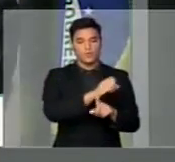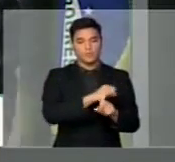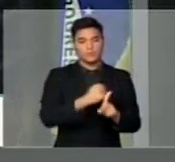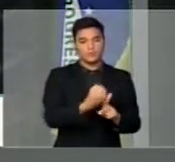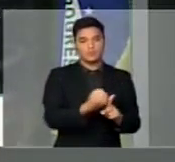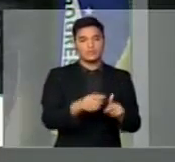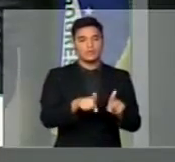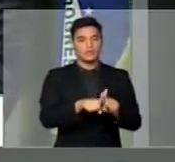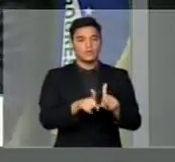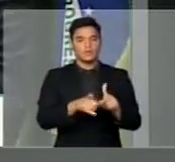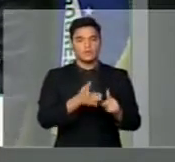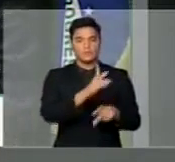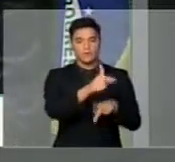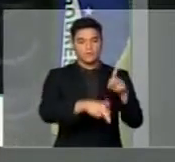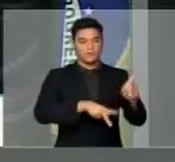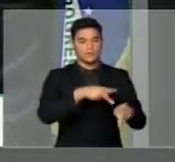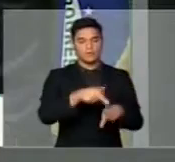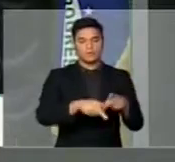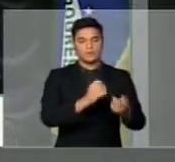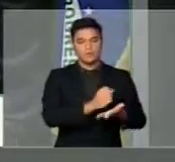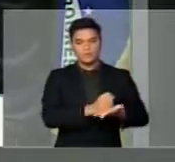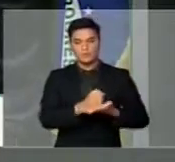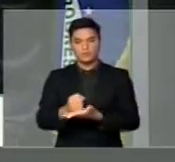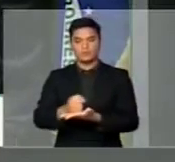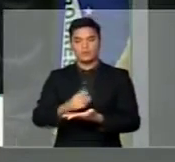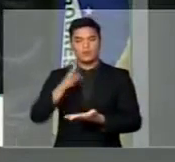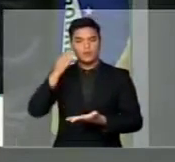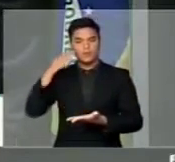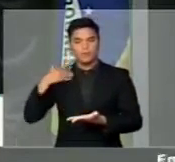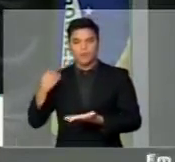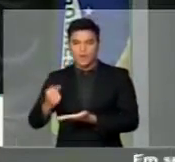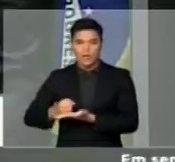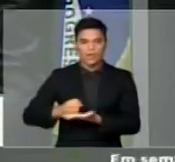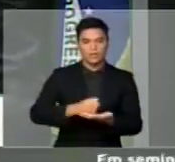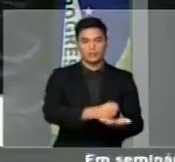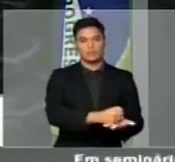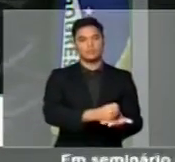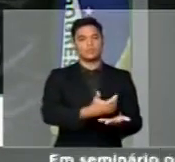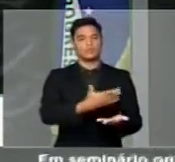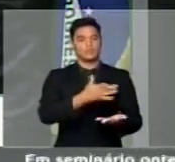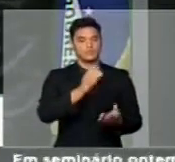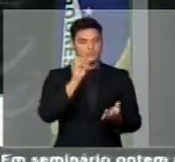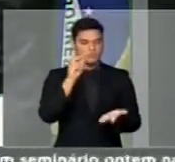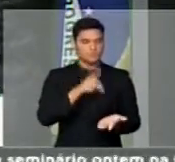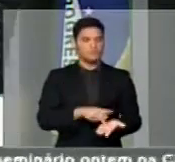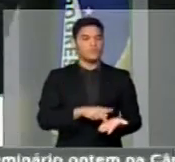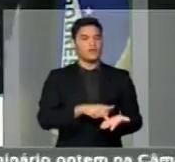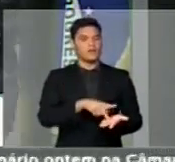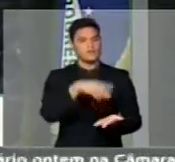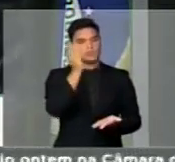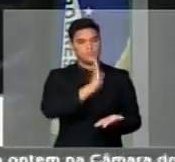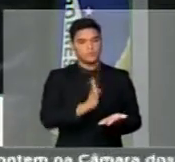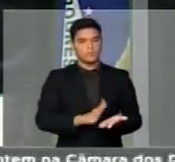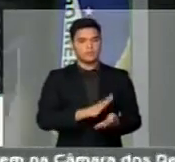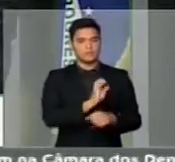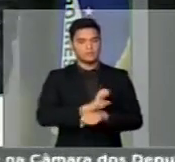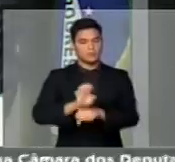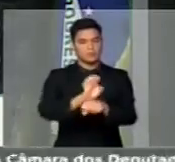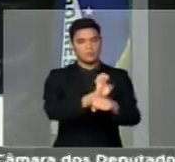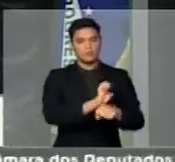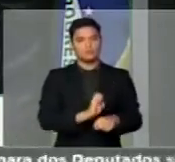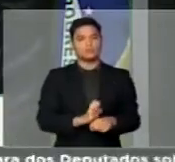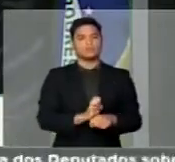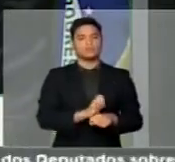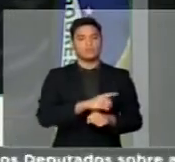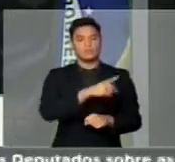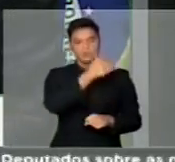brasileiro amparado no lado do empreendedorismo de um banco que realmente apoia a todo o país, a todos os estados e